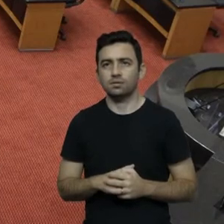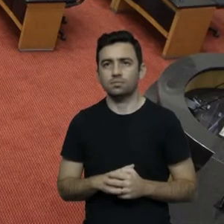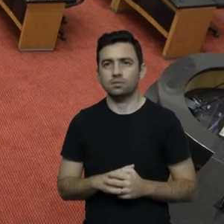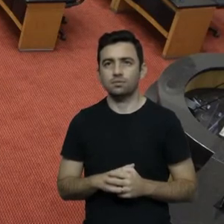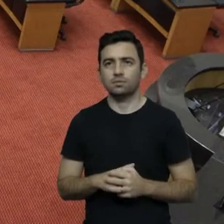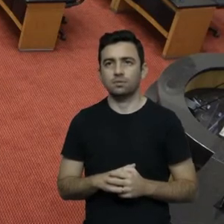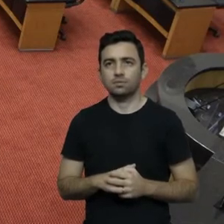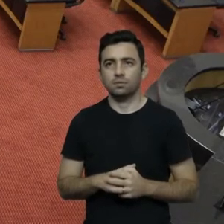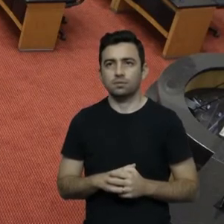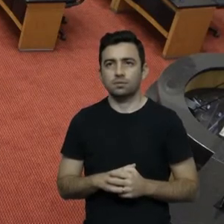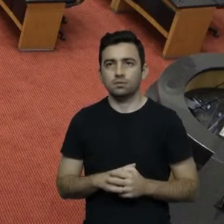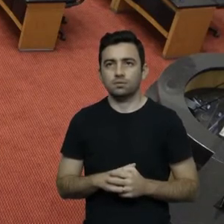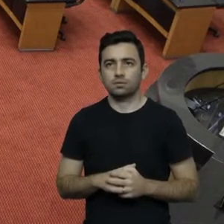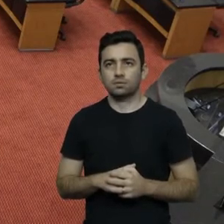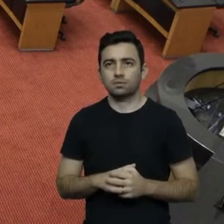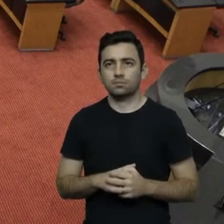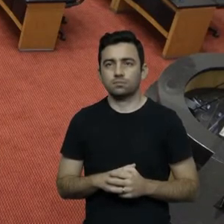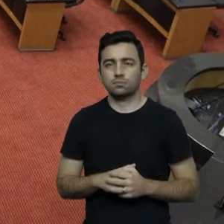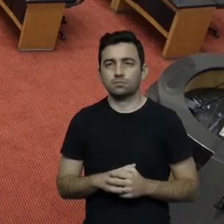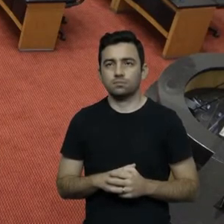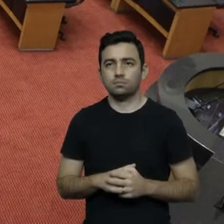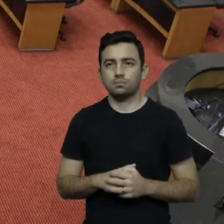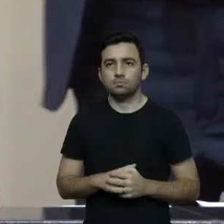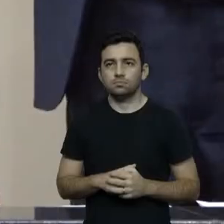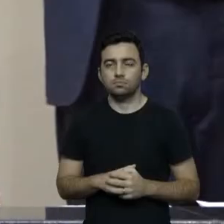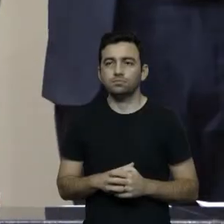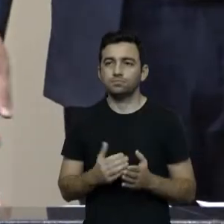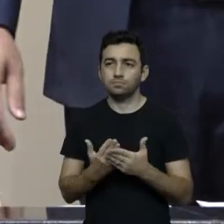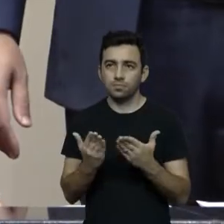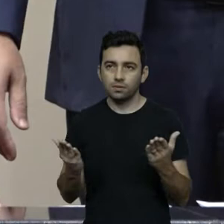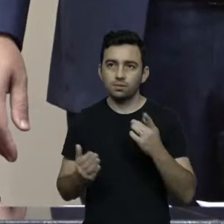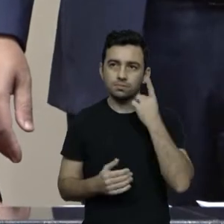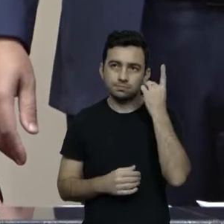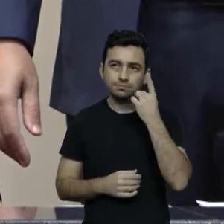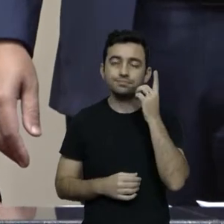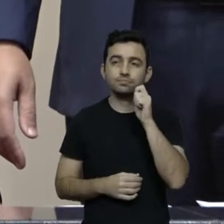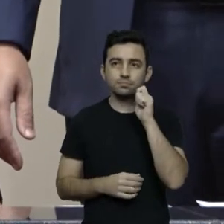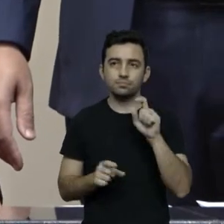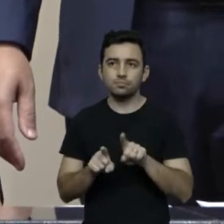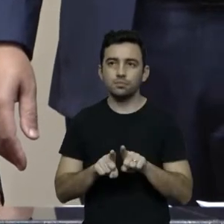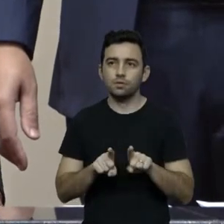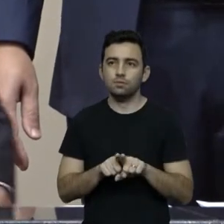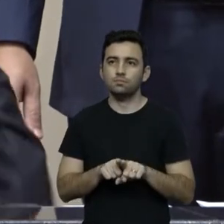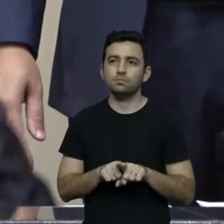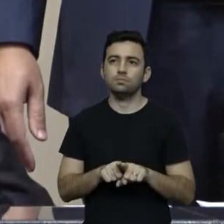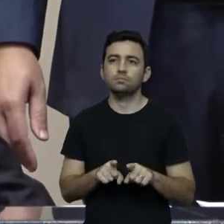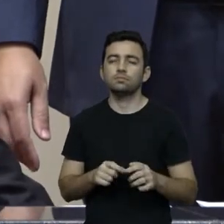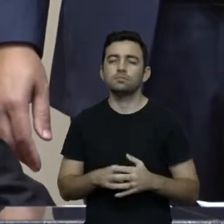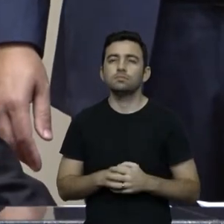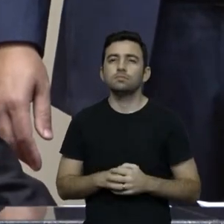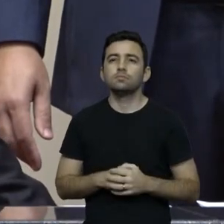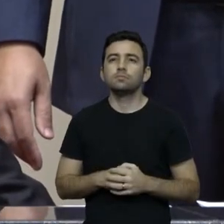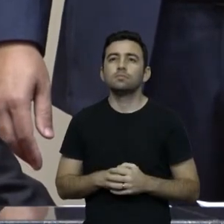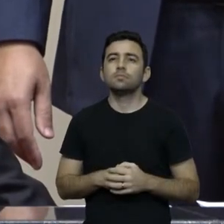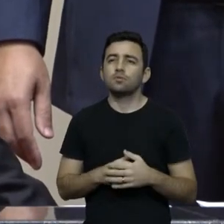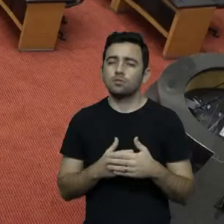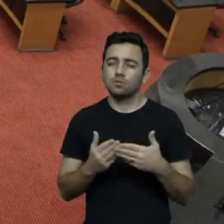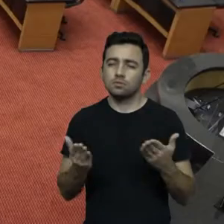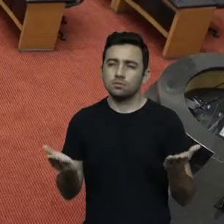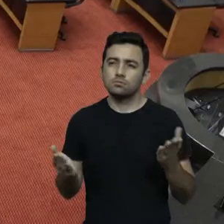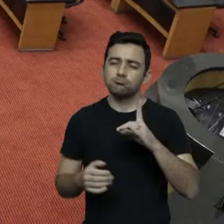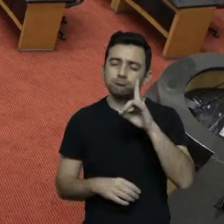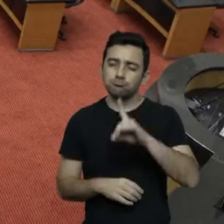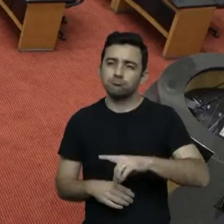o choro dos Deputados Ah tá dando a campanholo vossa excelência' ainda não exercer o direito de